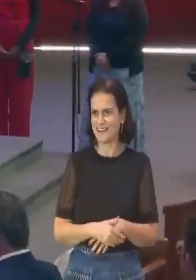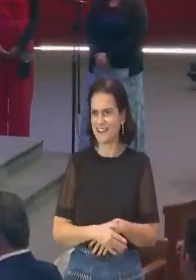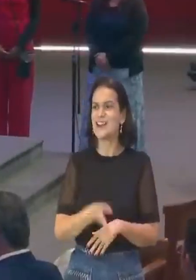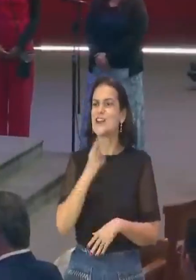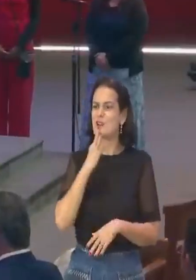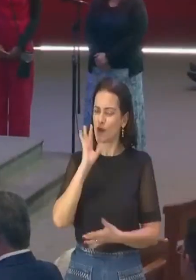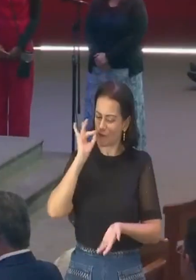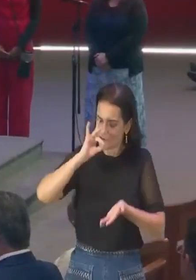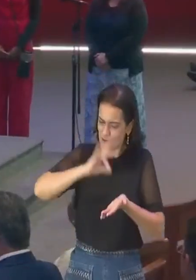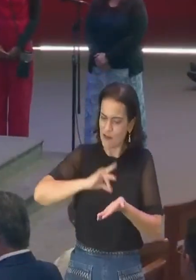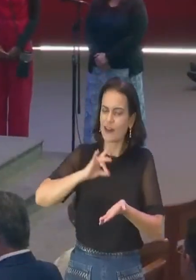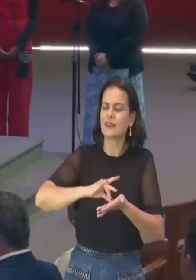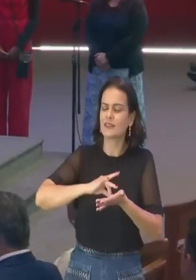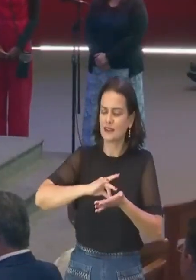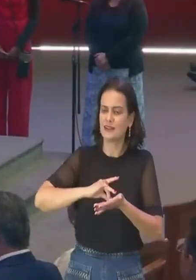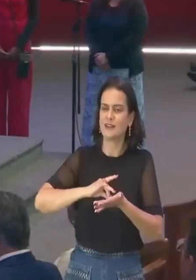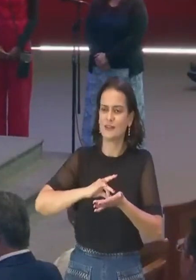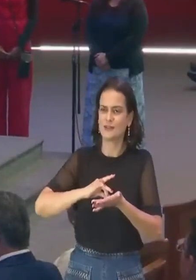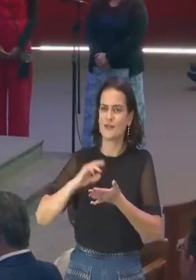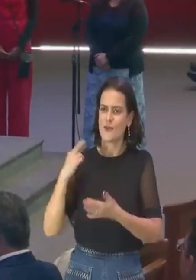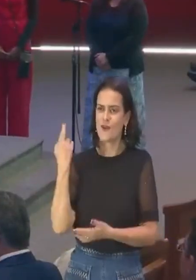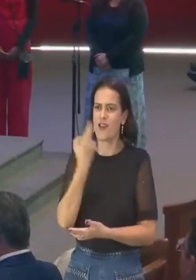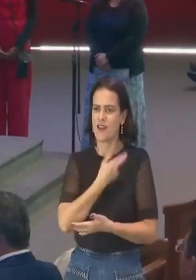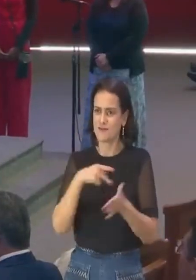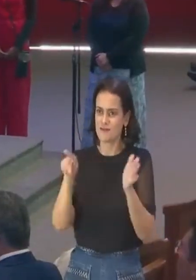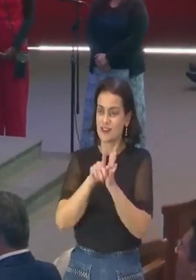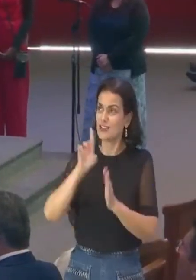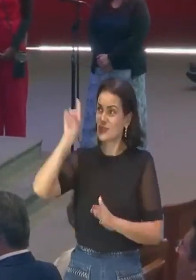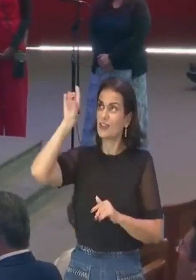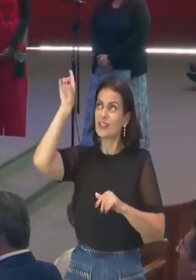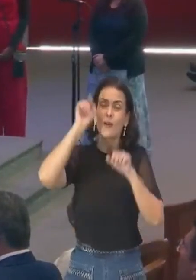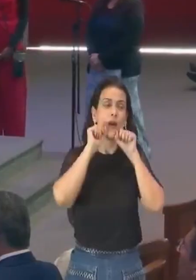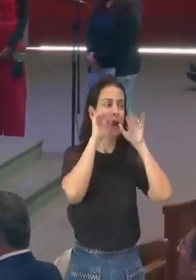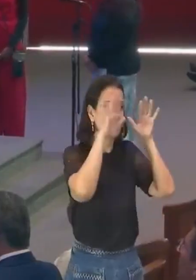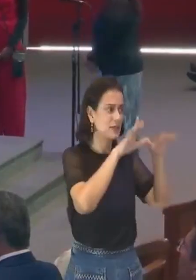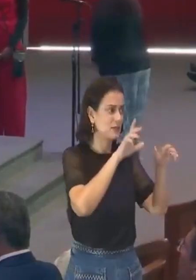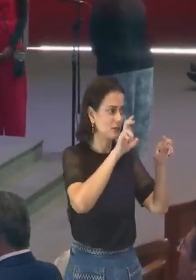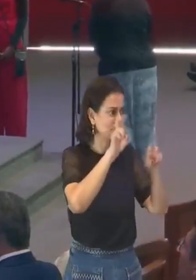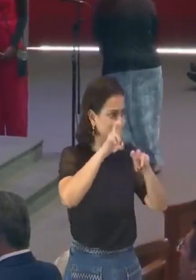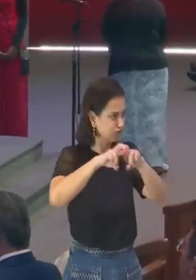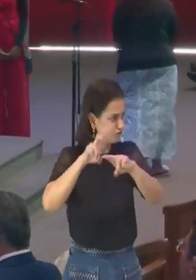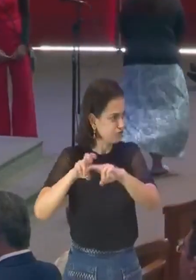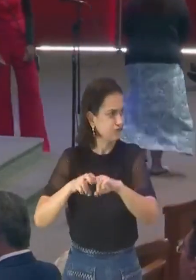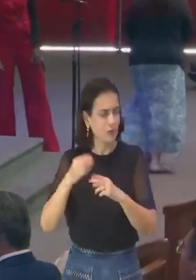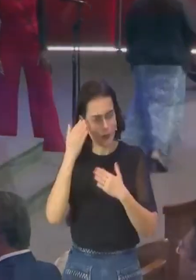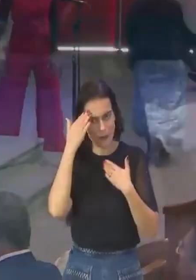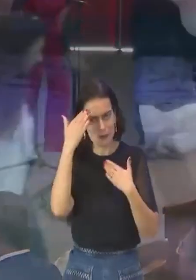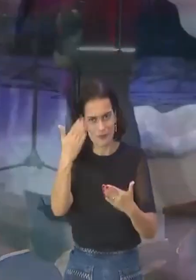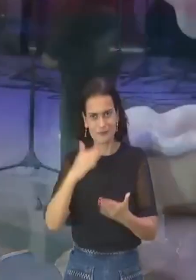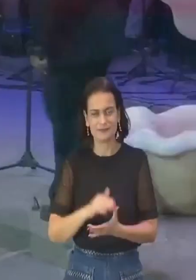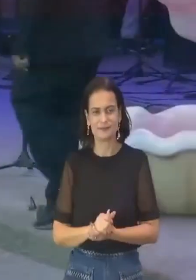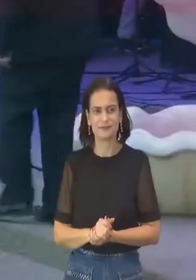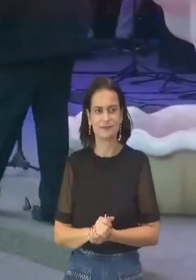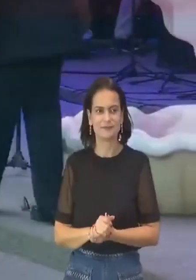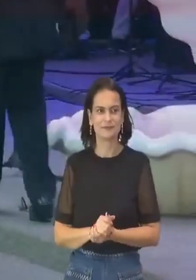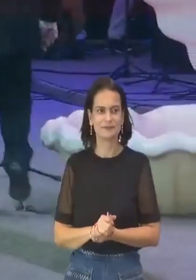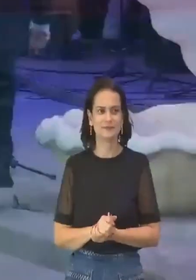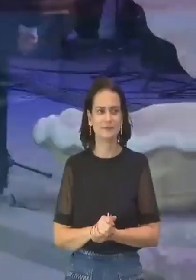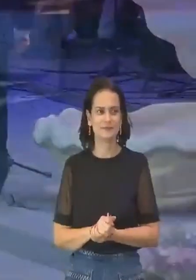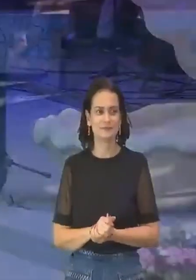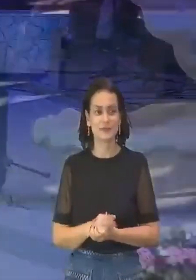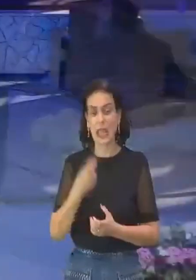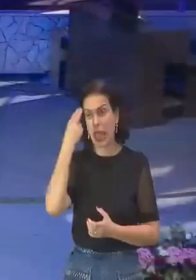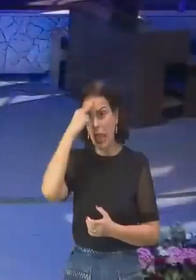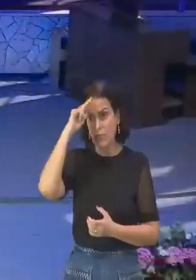conheçam o verdadeiro reino de Deus. Deus abençoe vocês, podem sentar, obrigado. A